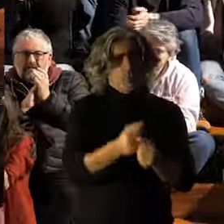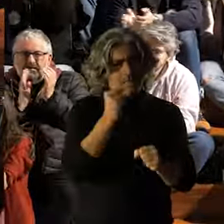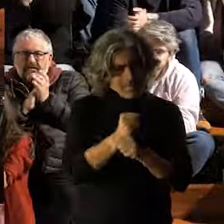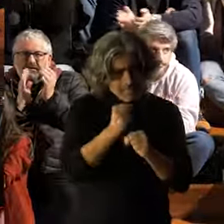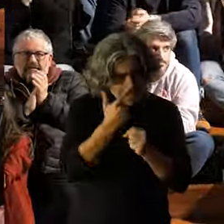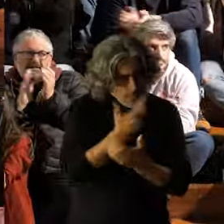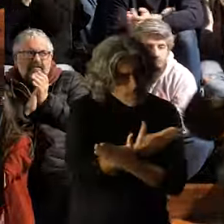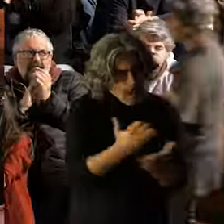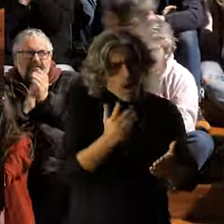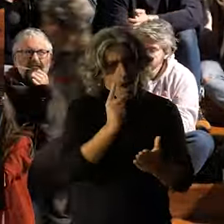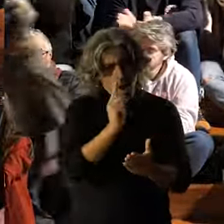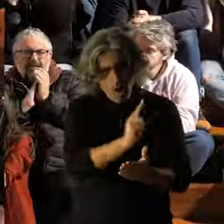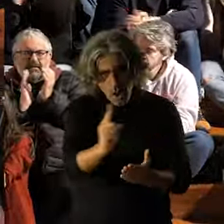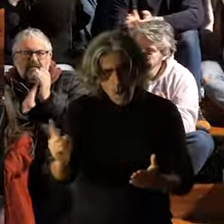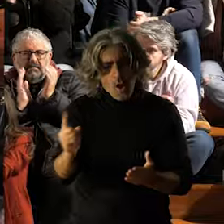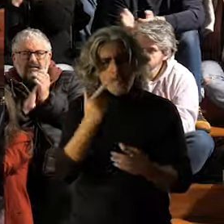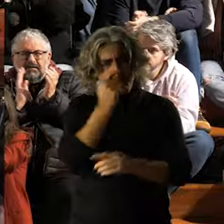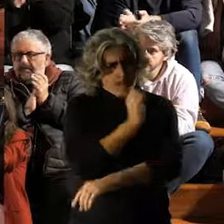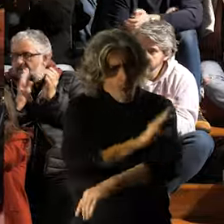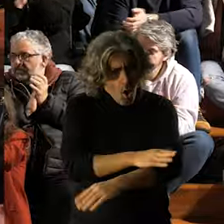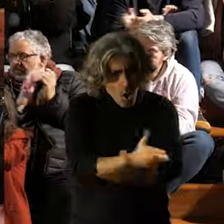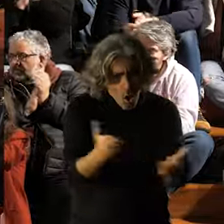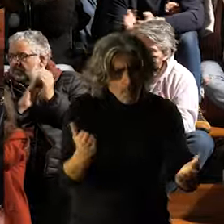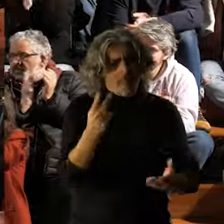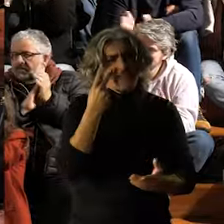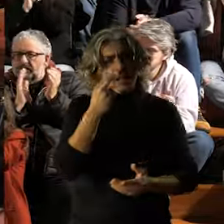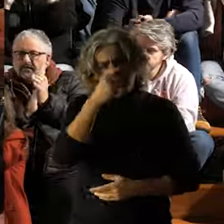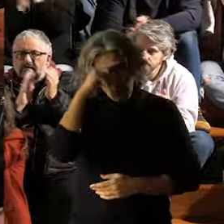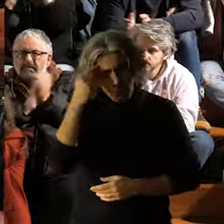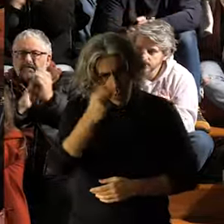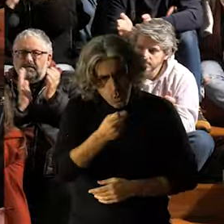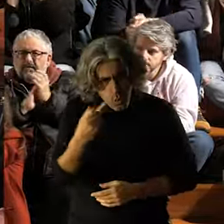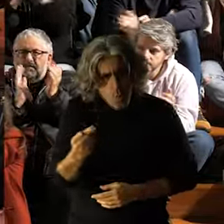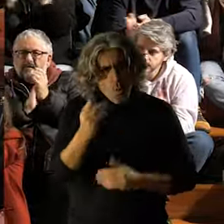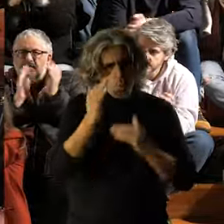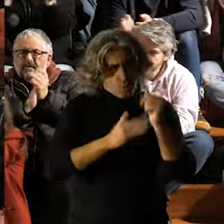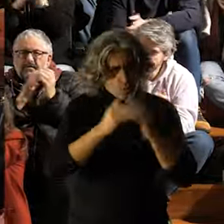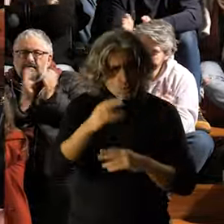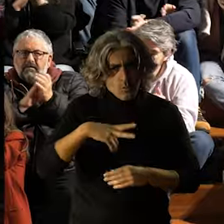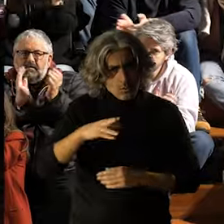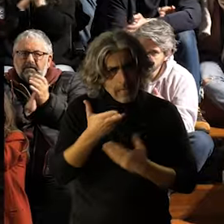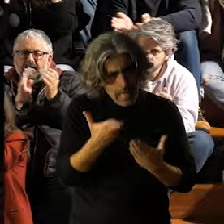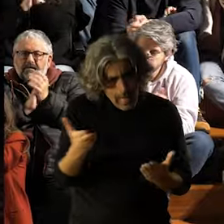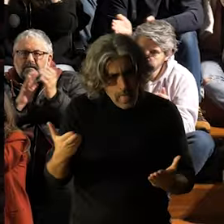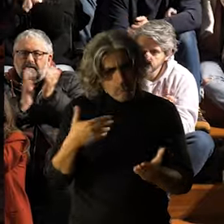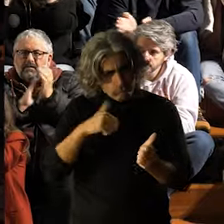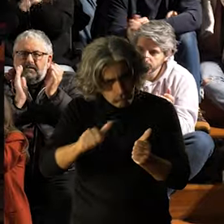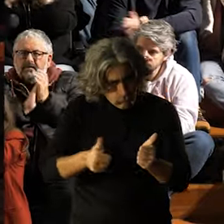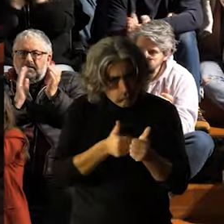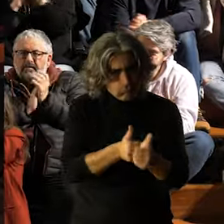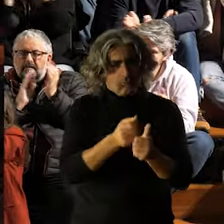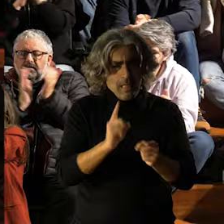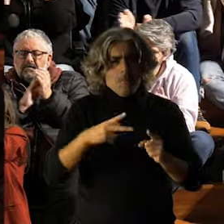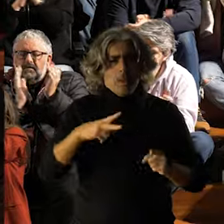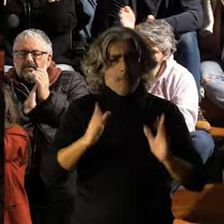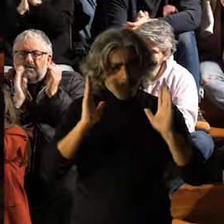trabalha. Em nome dos mais pobres. Em nome de quem tem a vida dura e constrói este país. É isso de que